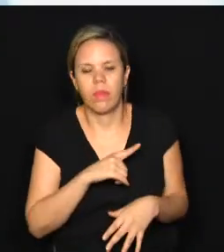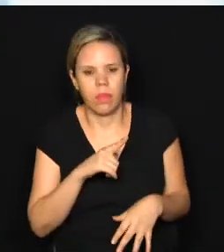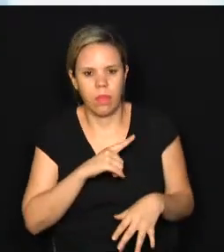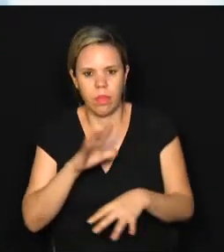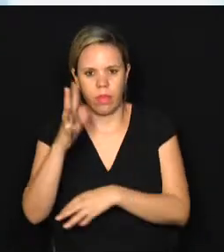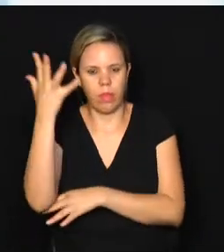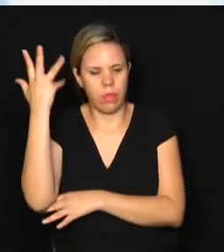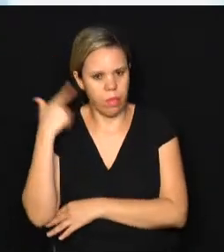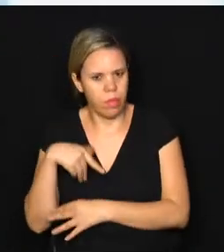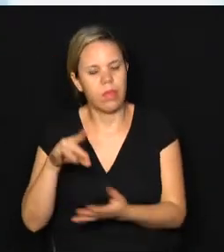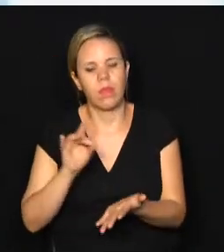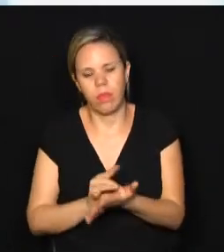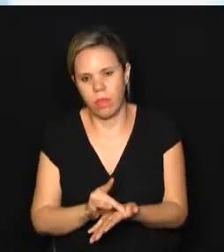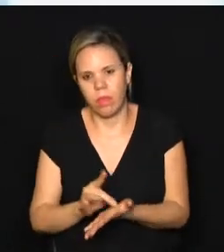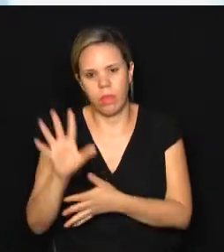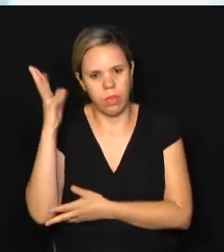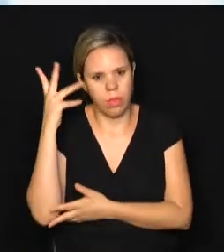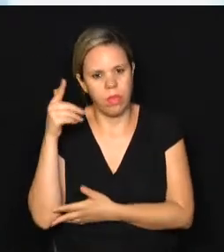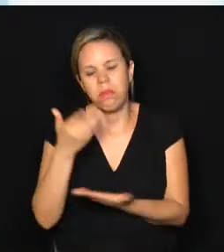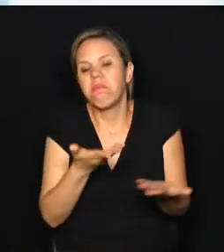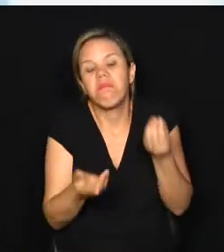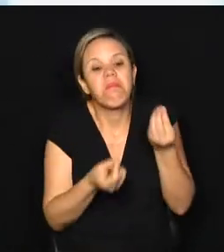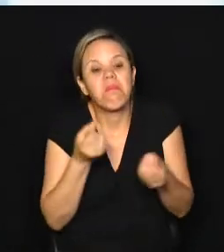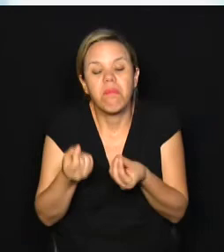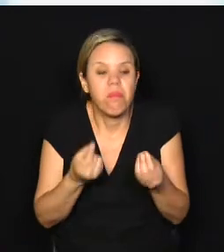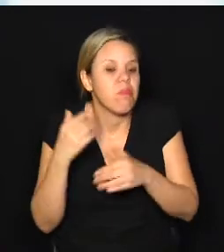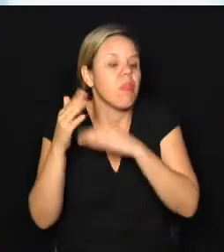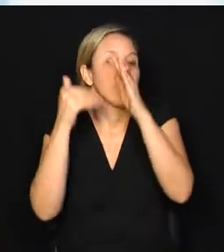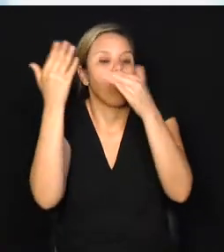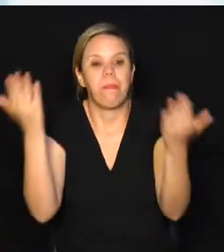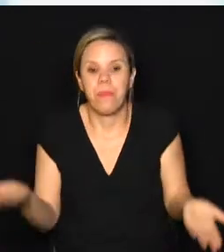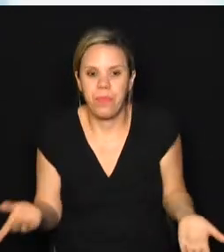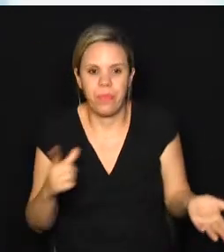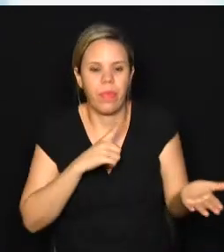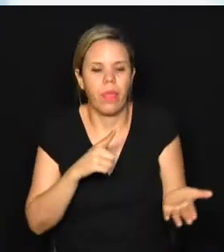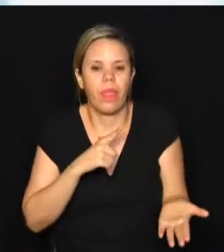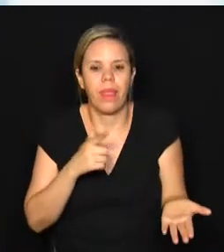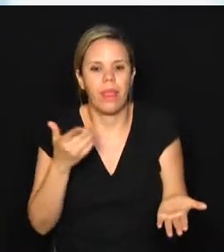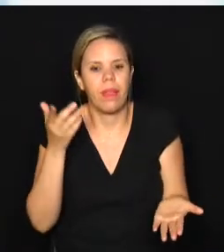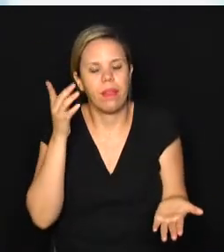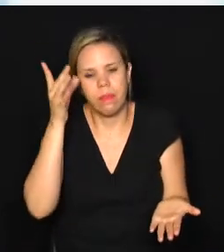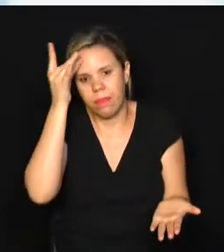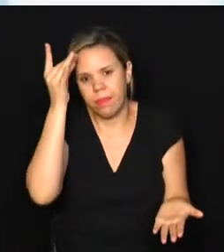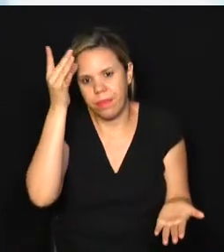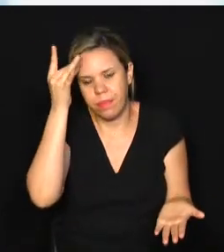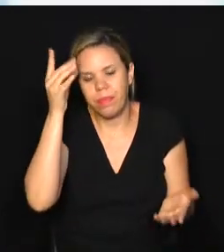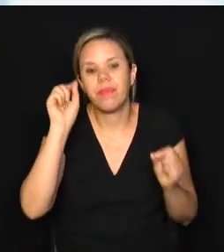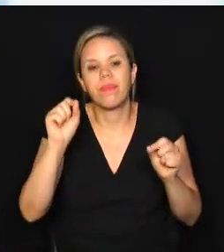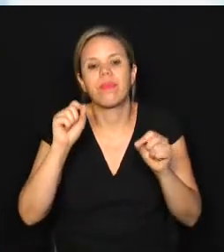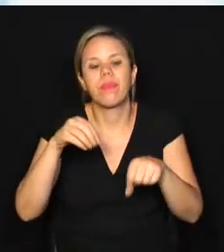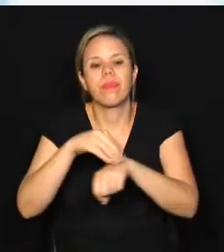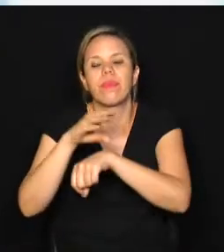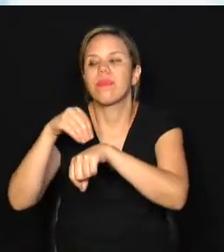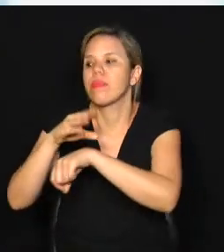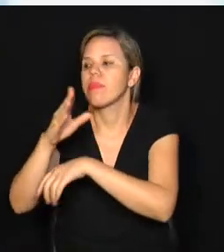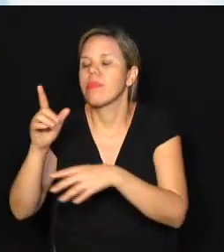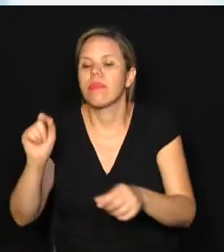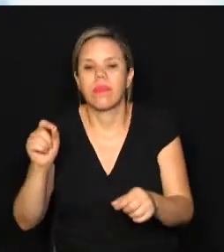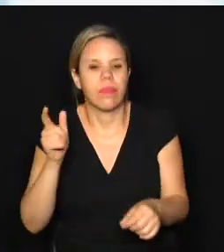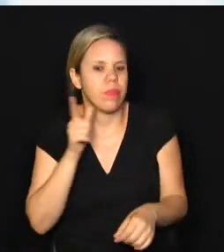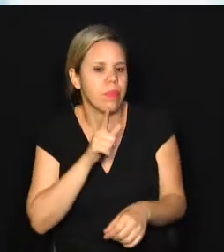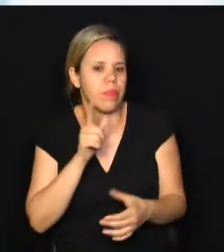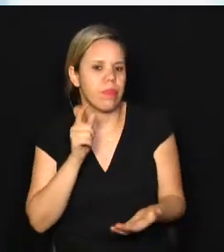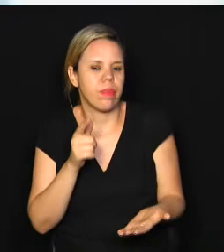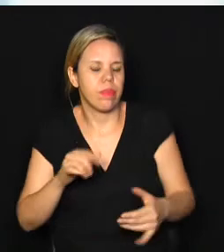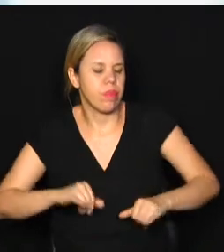de fato, né? Que natureza é essa? Que desenvolvimento a gente está pregando e para quem que é esse desenvolvimento, né? Quem que paga o